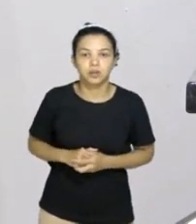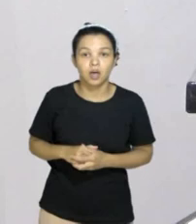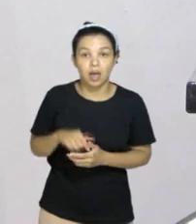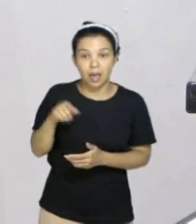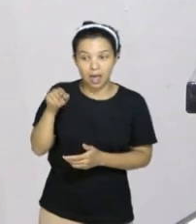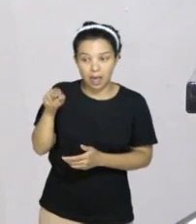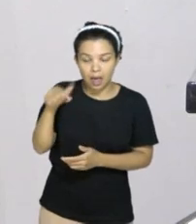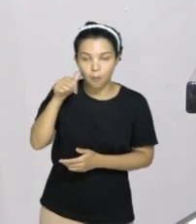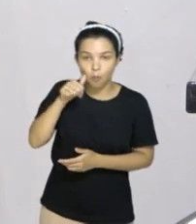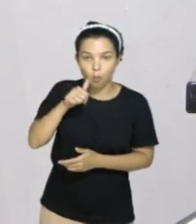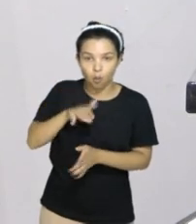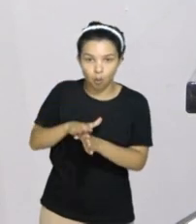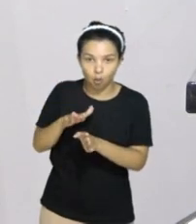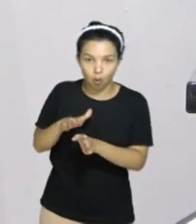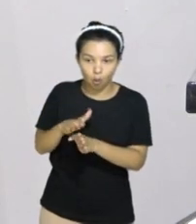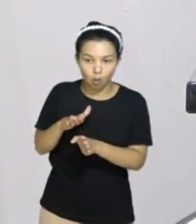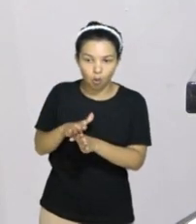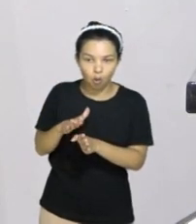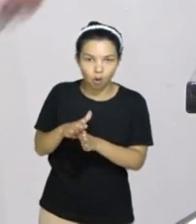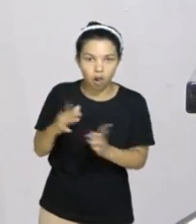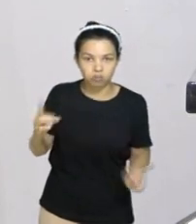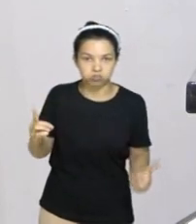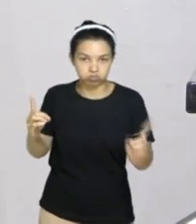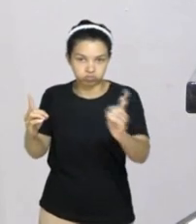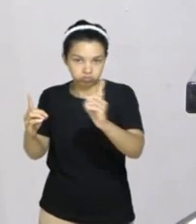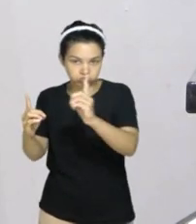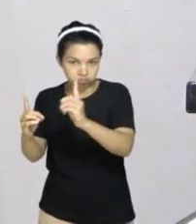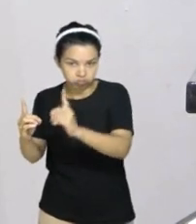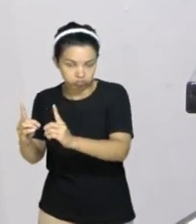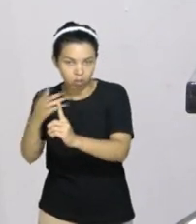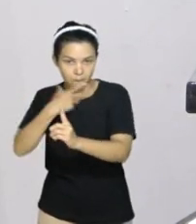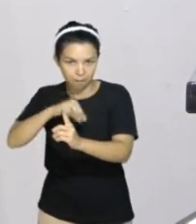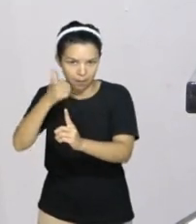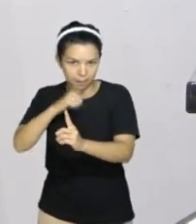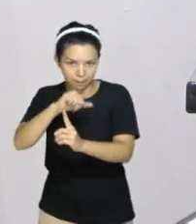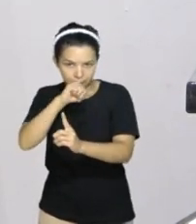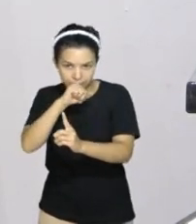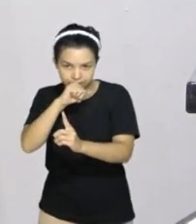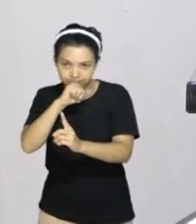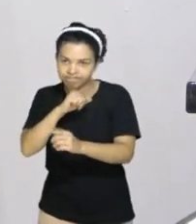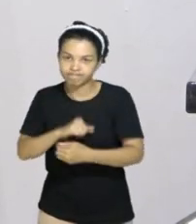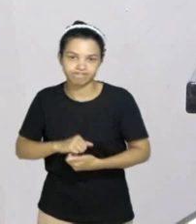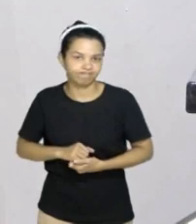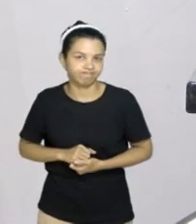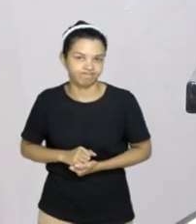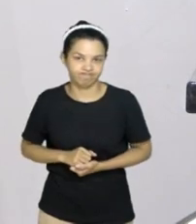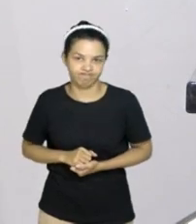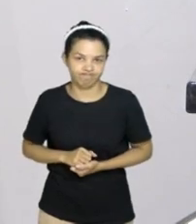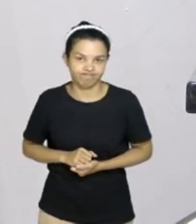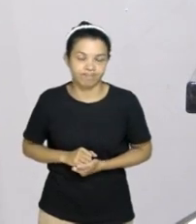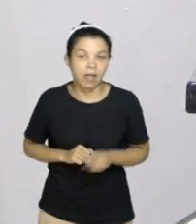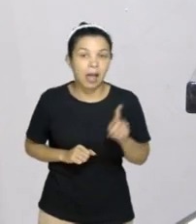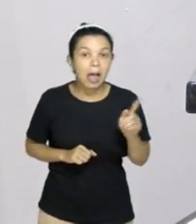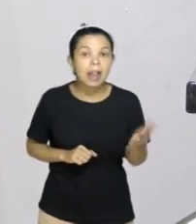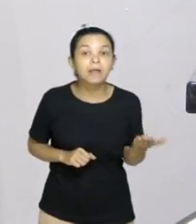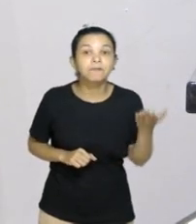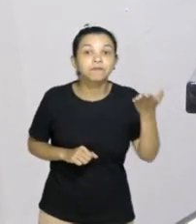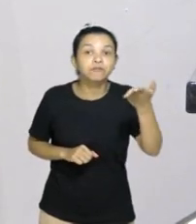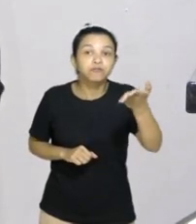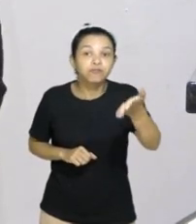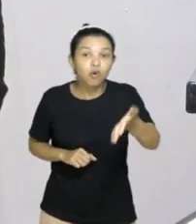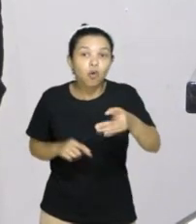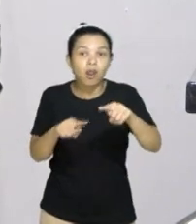pais não Deputado não foi atrás dos pais foi aonde o covarde vai foi lá na sala de aula na criança